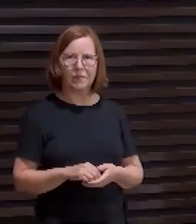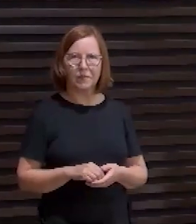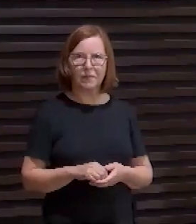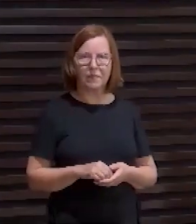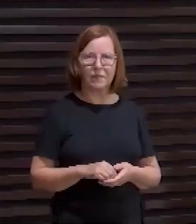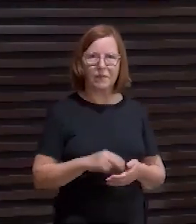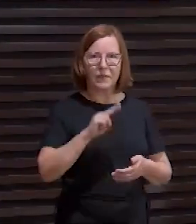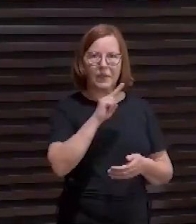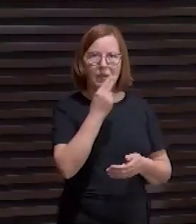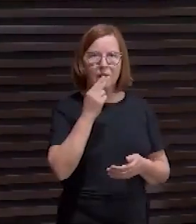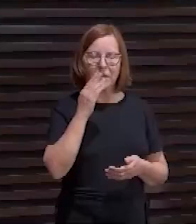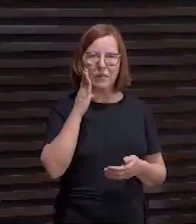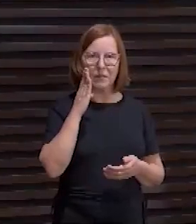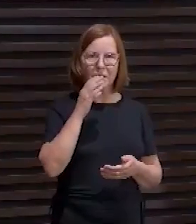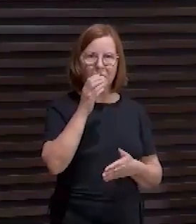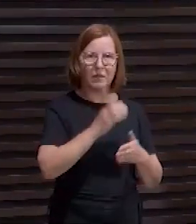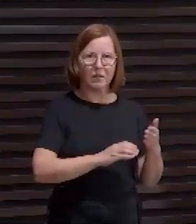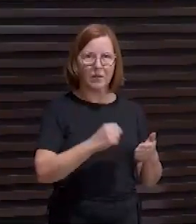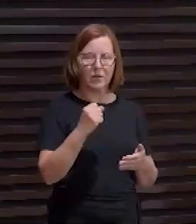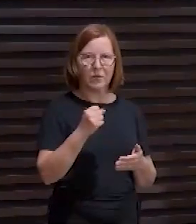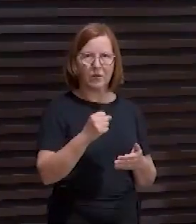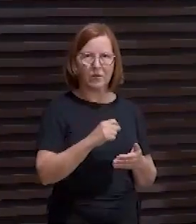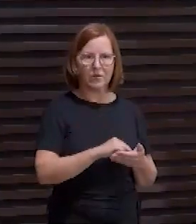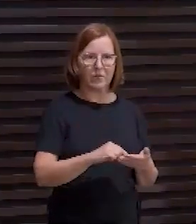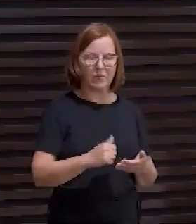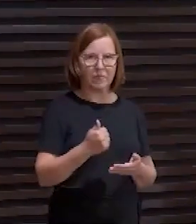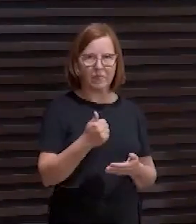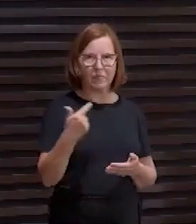Hebreus capítulo 8, no versículo 12.